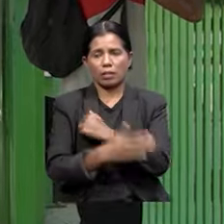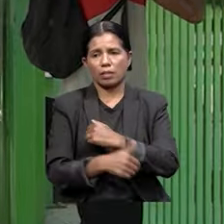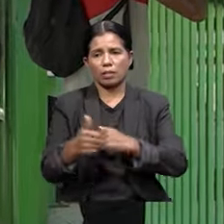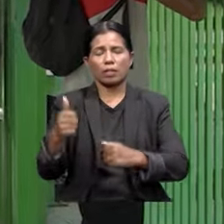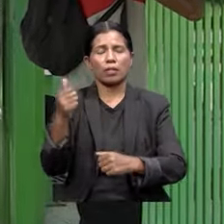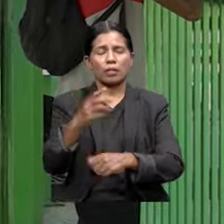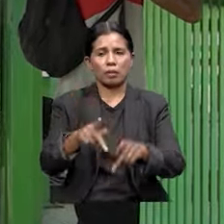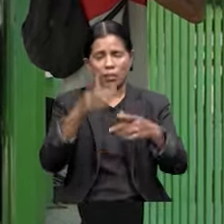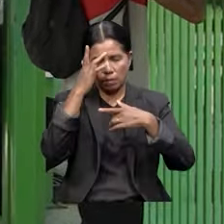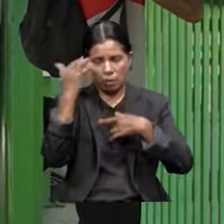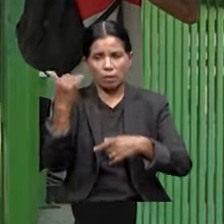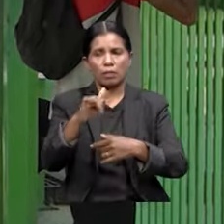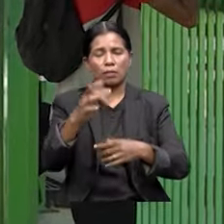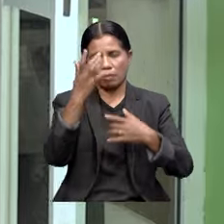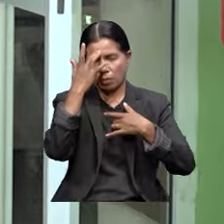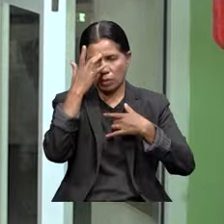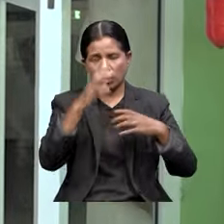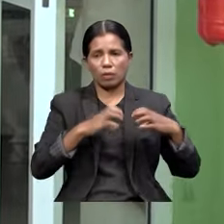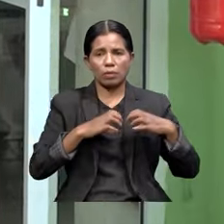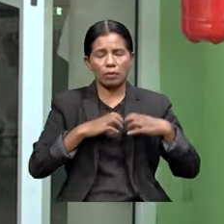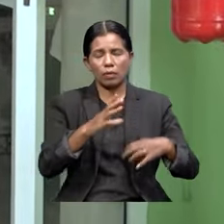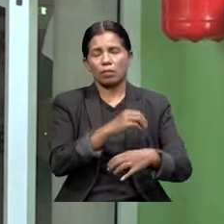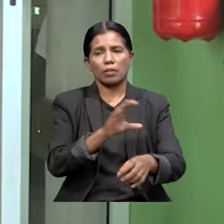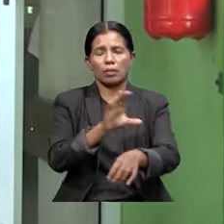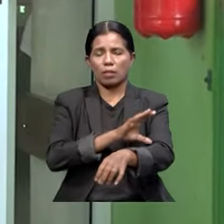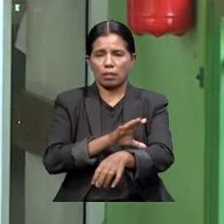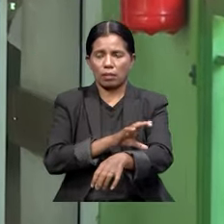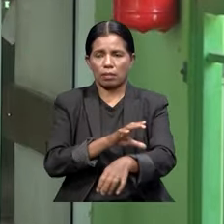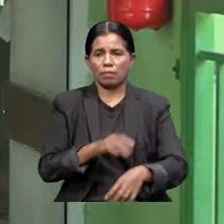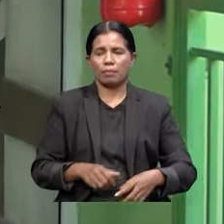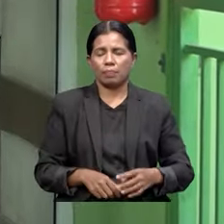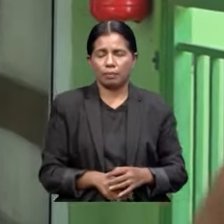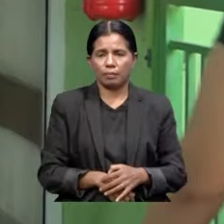paciente hirak ne, maioria sofre moras fuan no a cancro. Tito Silva, Zinha Lola, Ziemen.